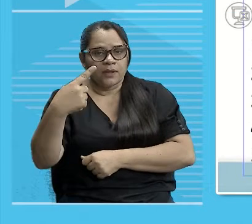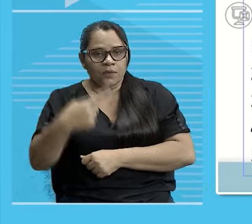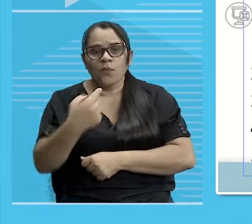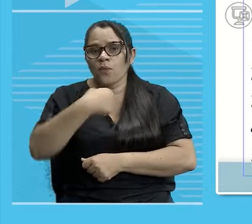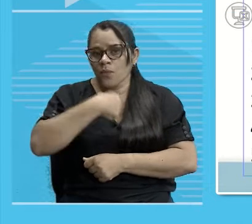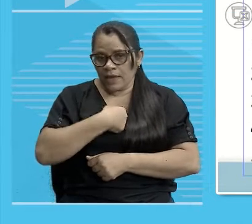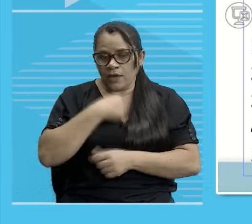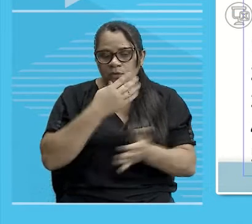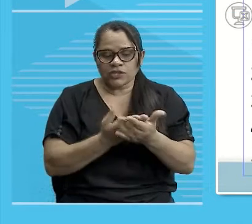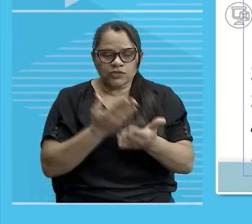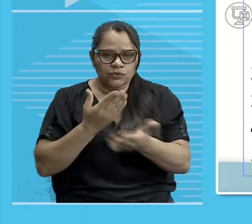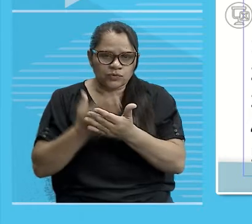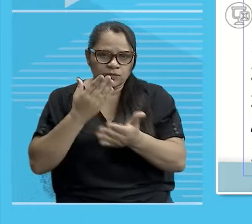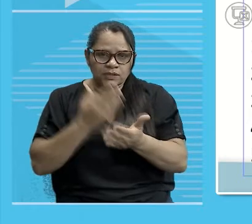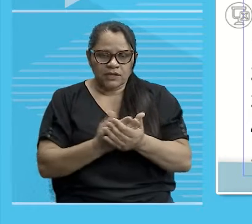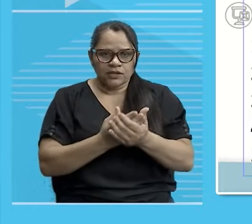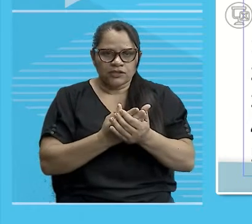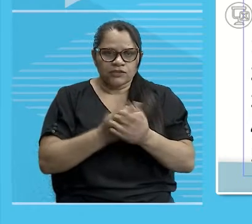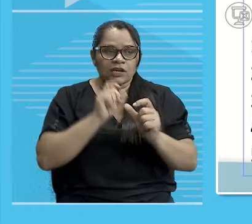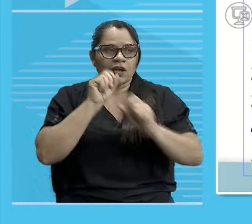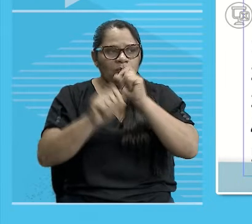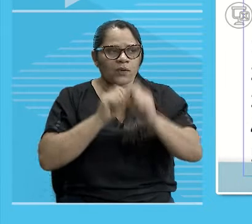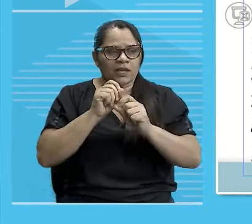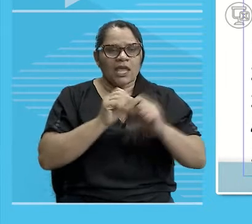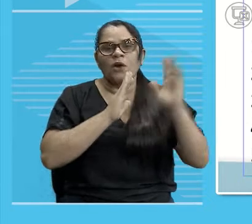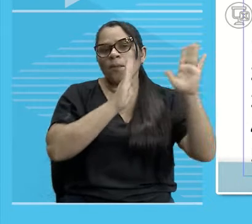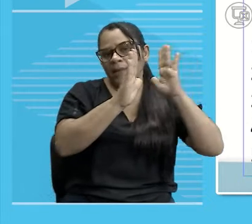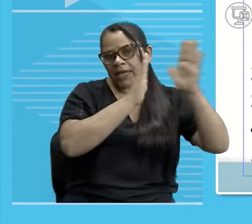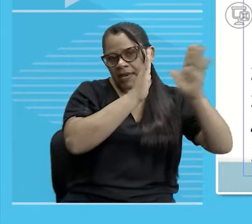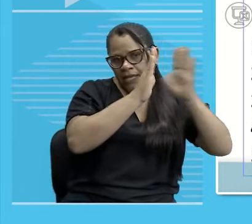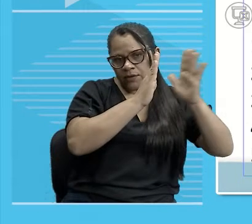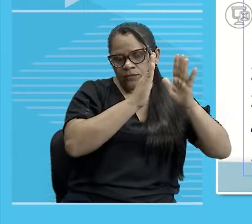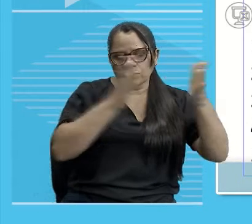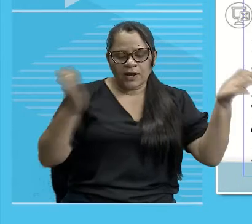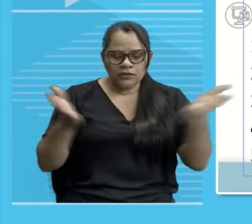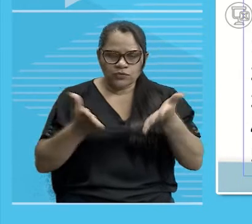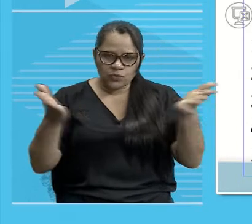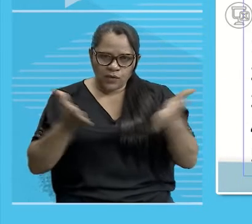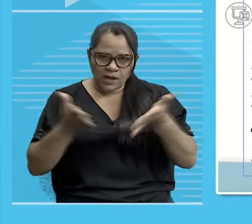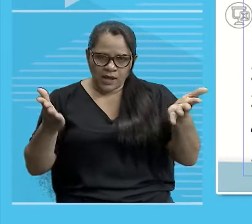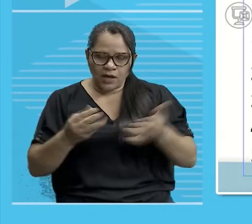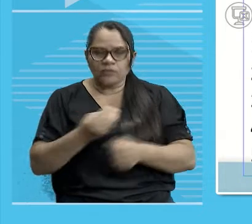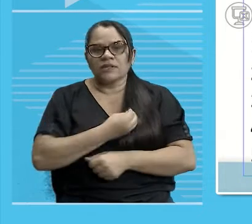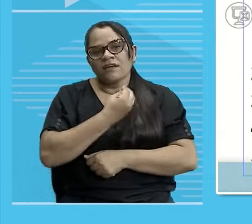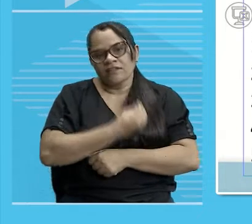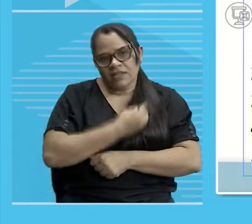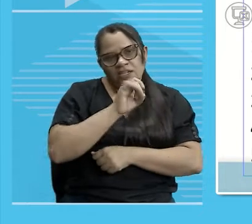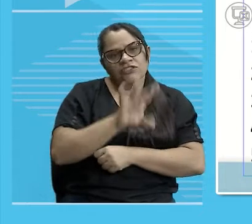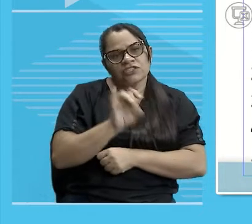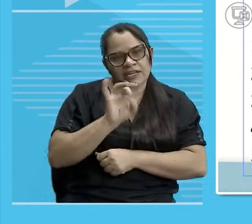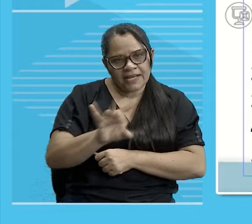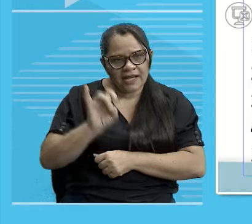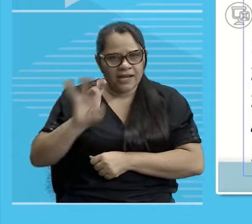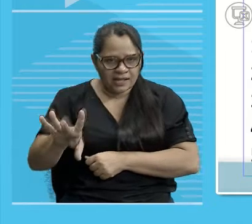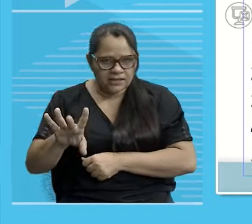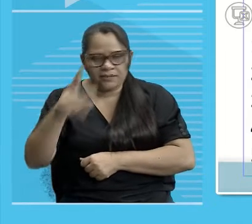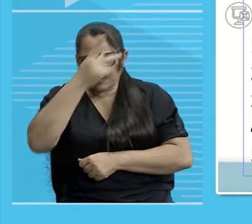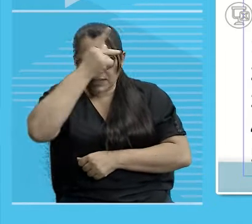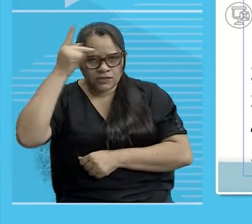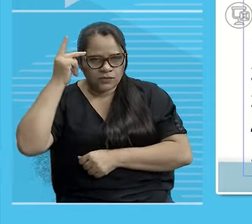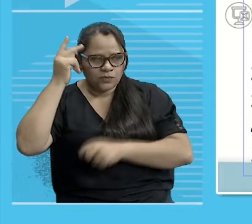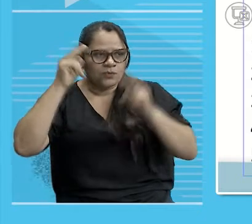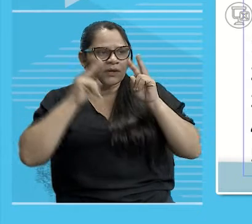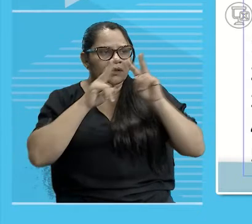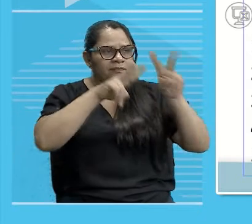é a fase atual da vida de cada um e cada uma a fase atual